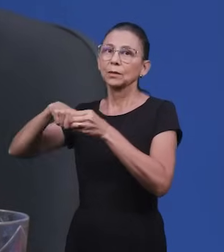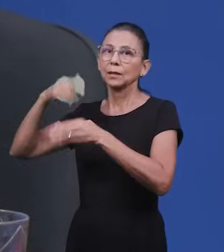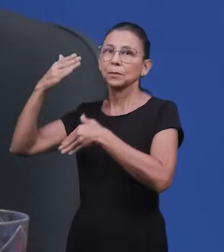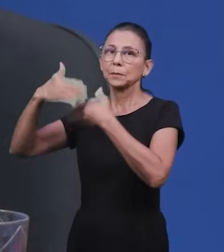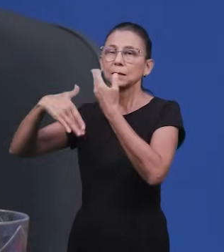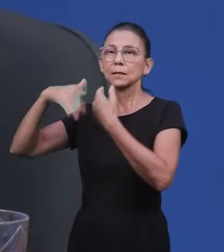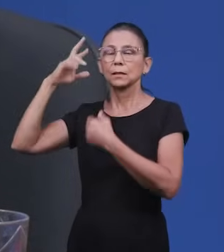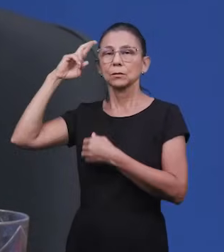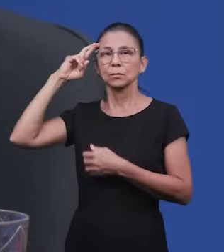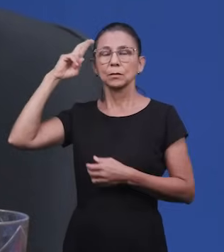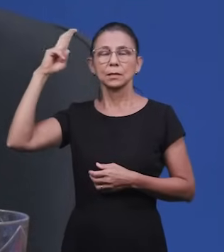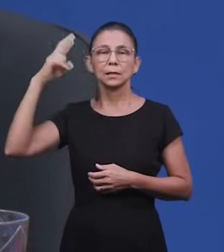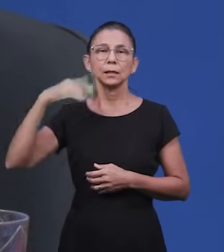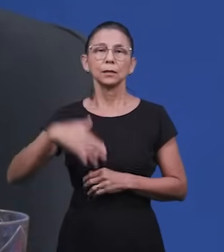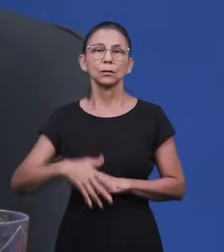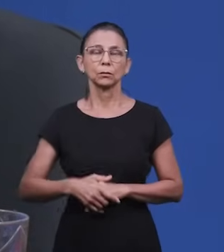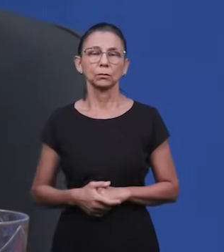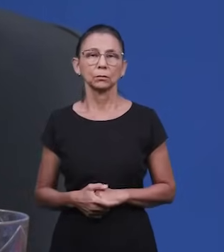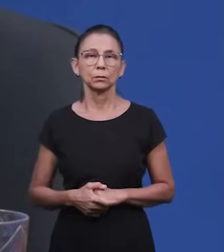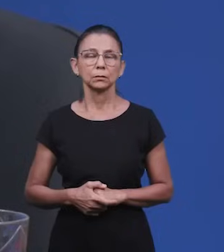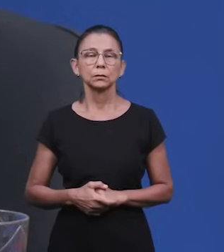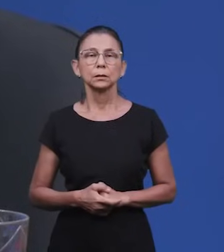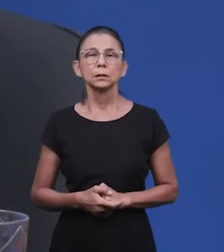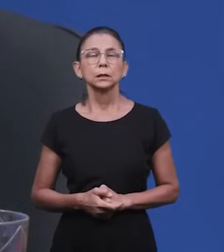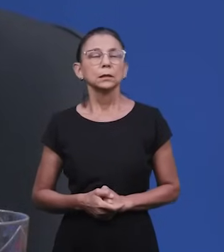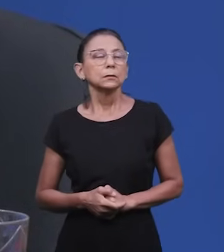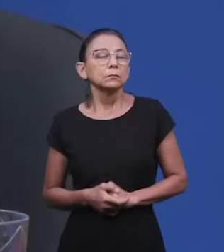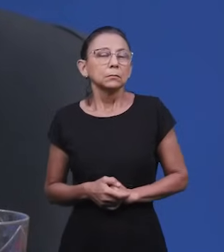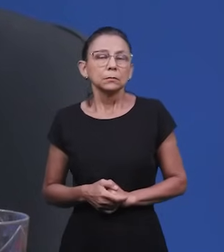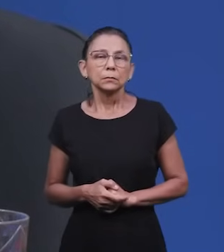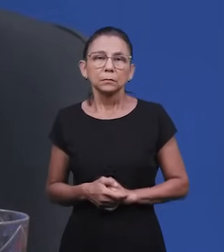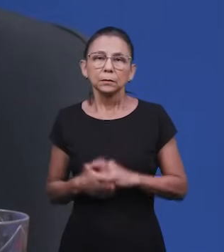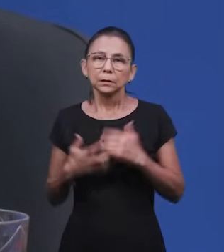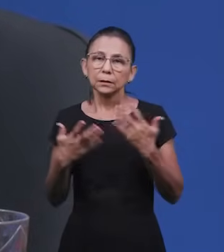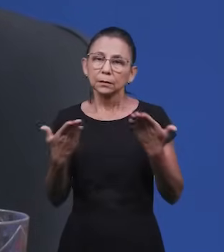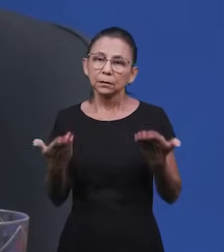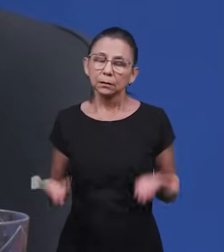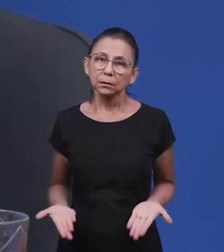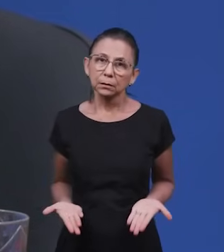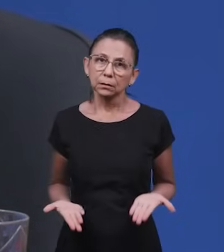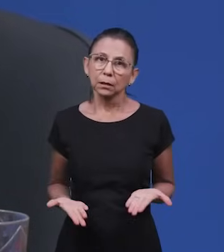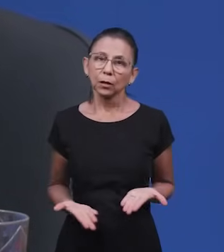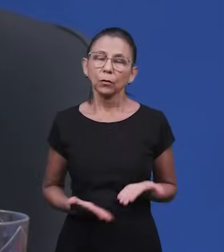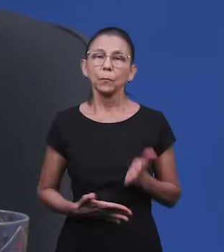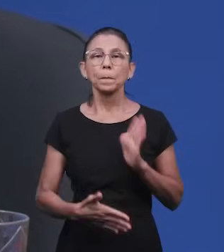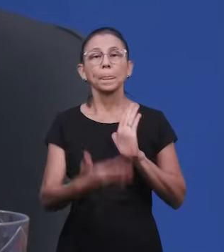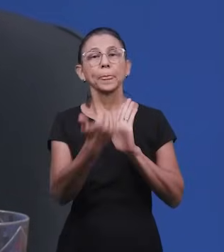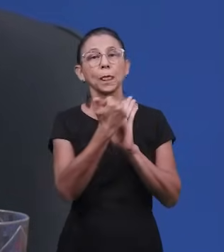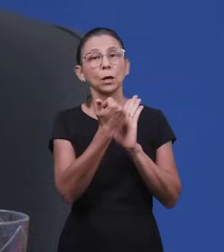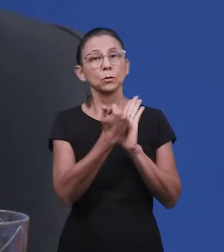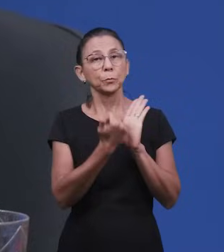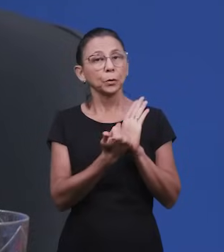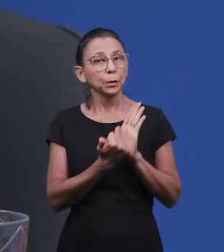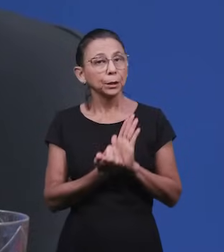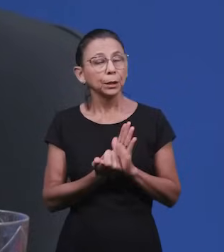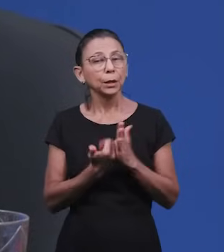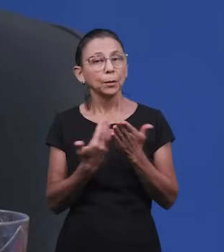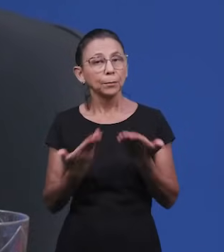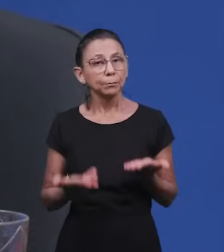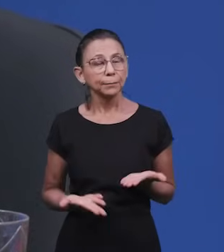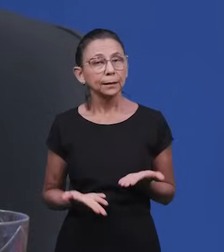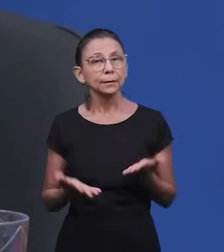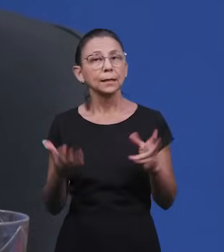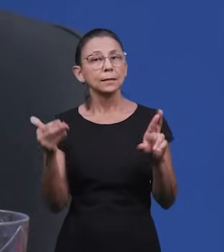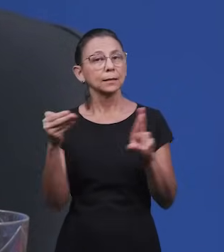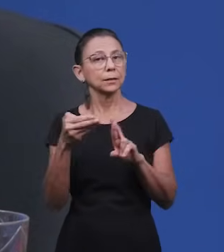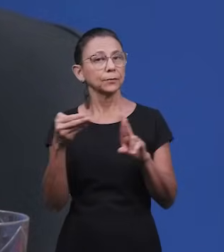essa porta de entrada, né? Seja para voltar, seja para entrar e saber que vai ser